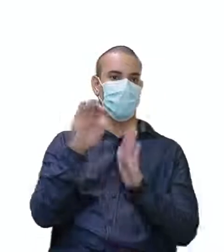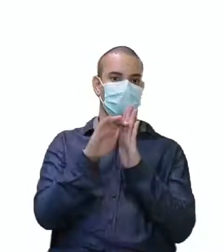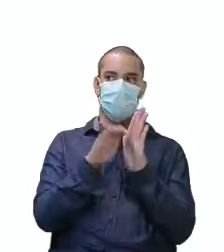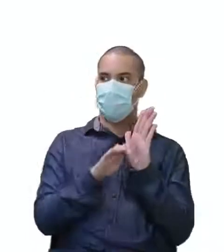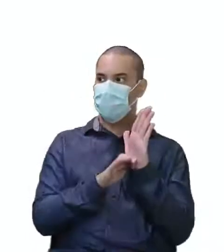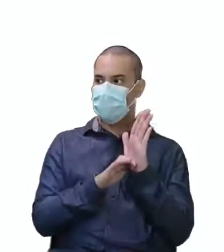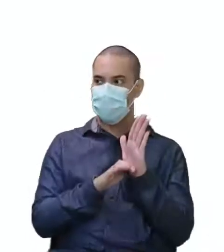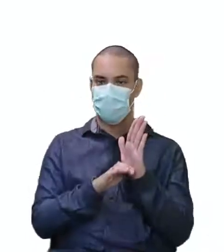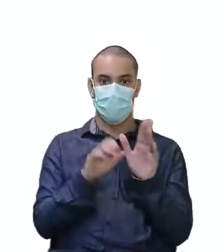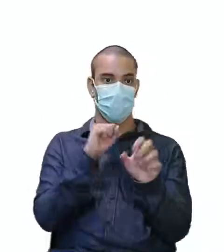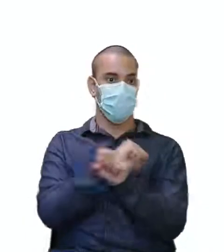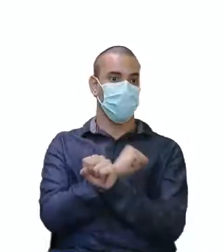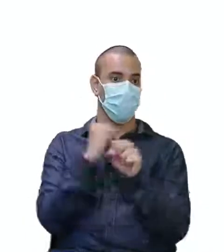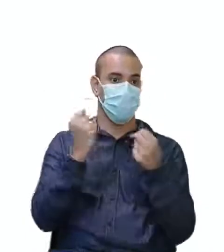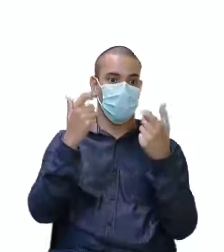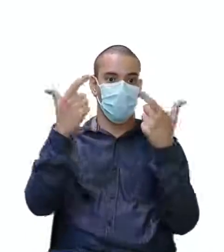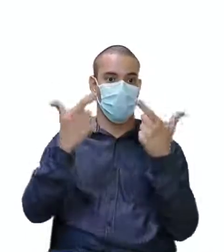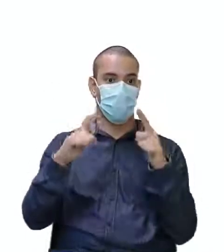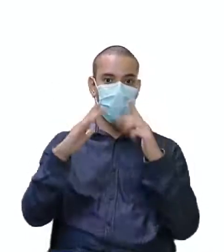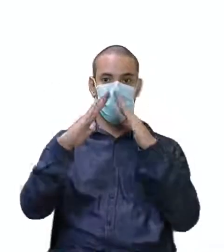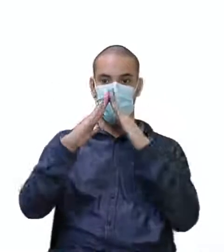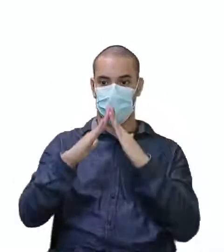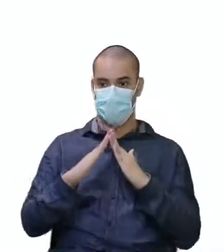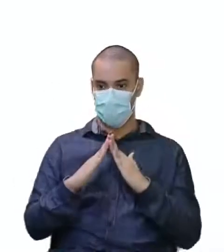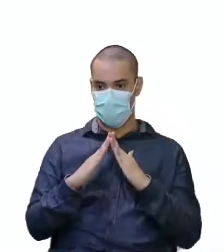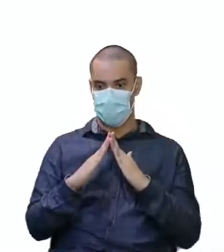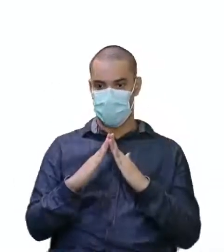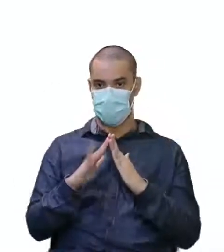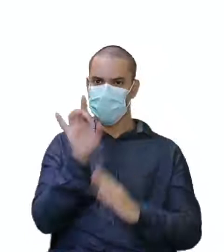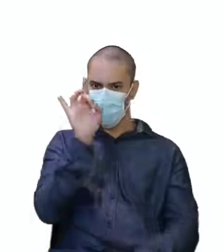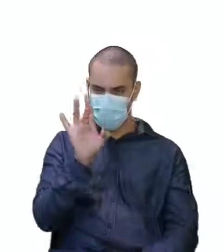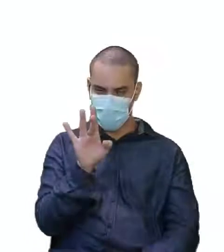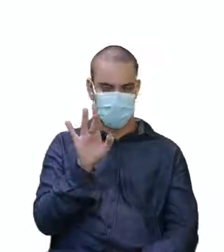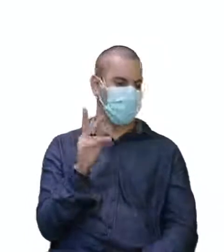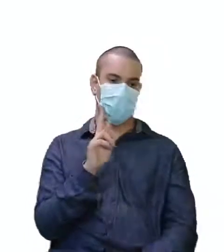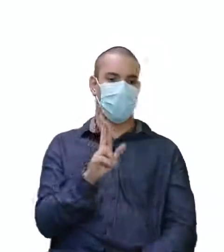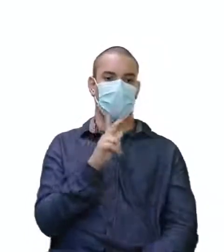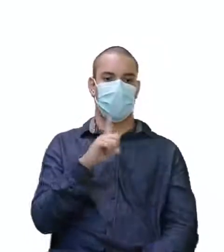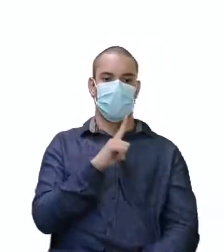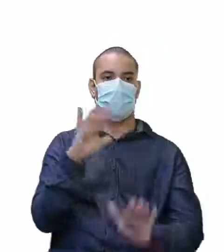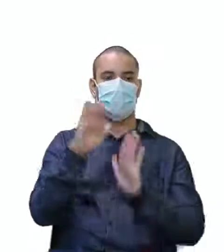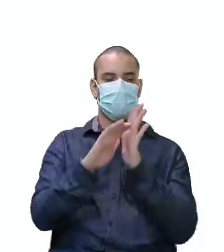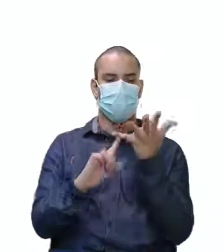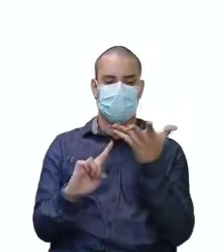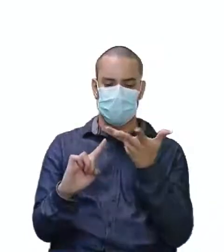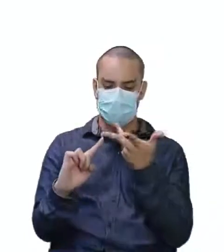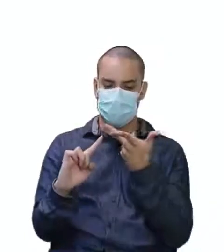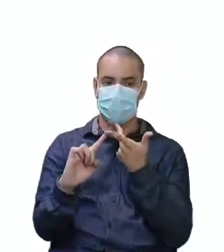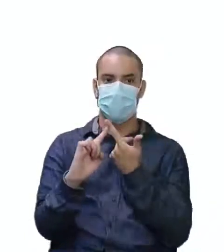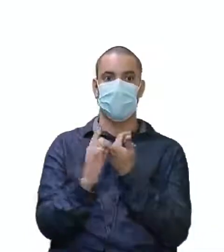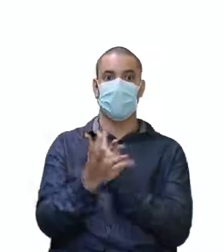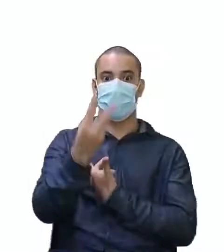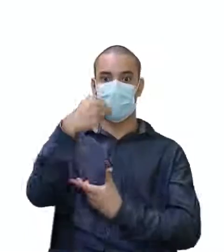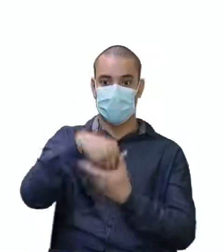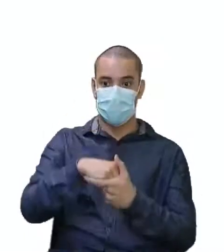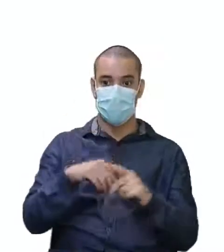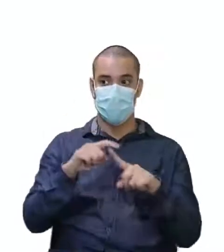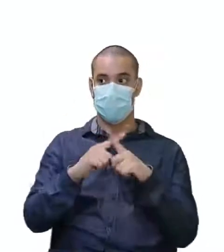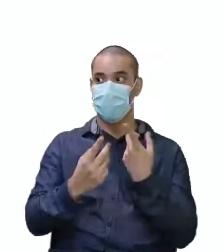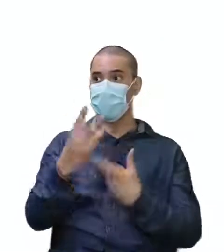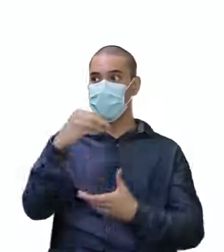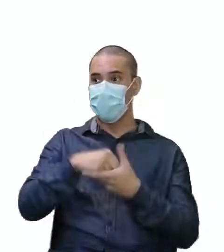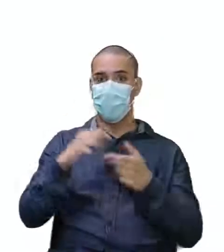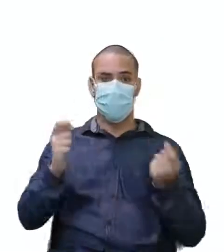Não, aqui não importa onde ele mora, tá? Só, aliás, onde ele mora. Aqui também é levado em consideração onde ele mora. Mas vários